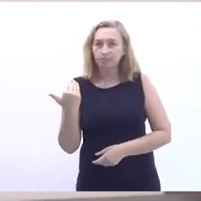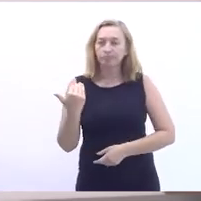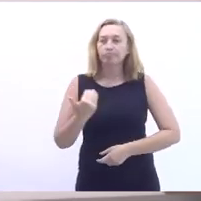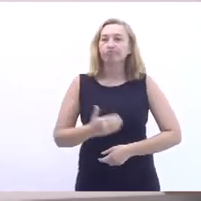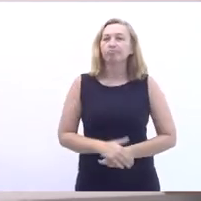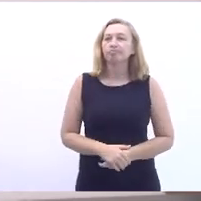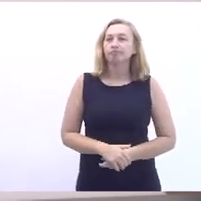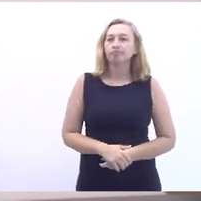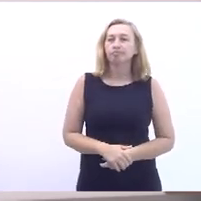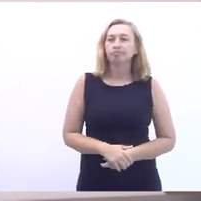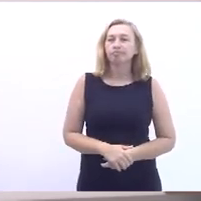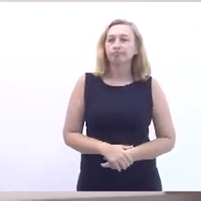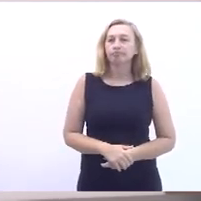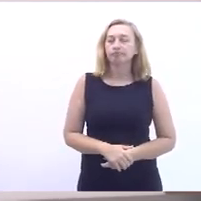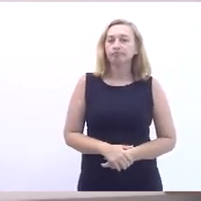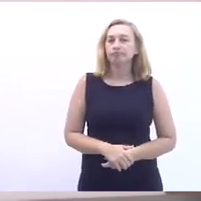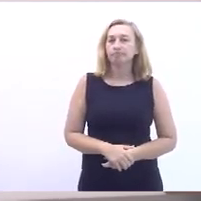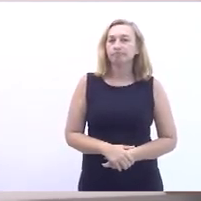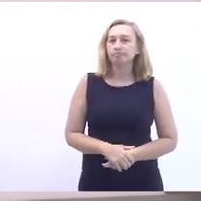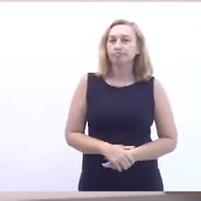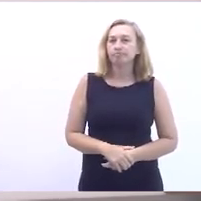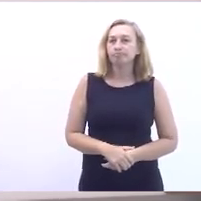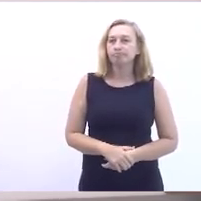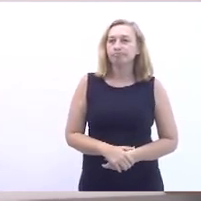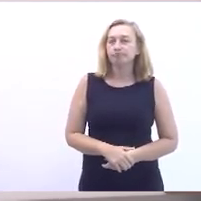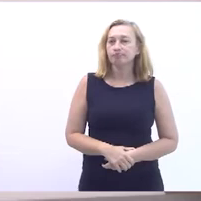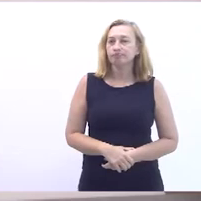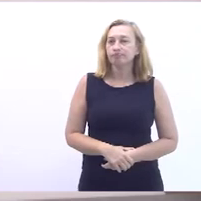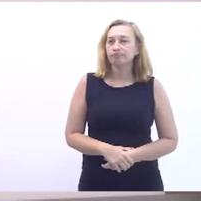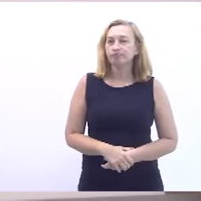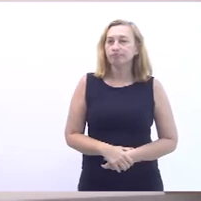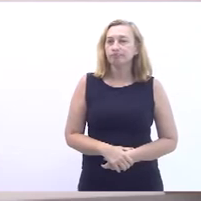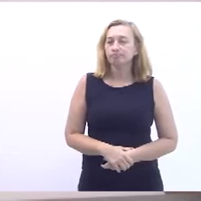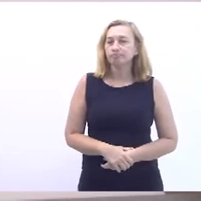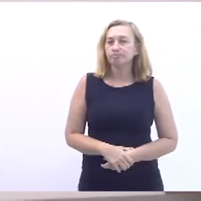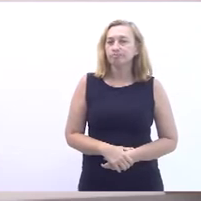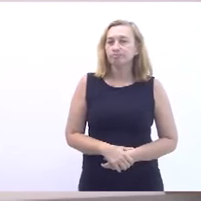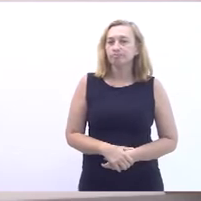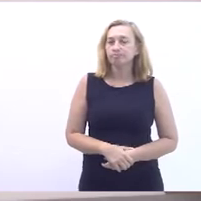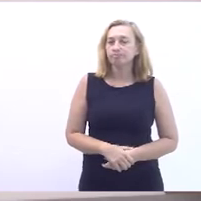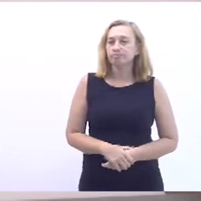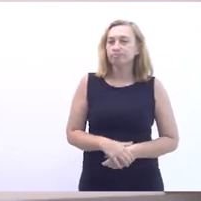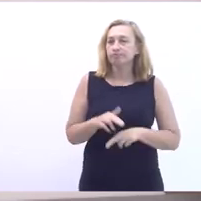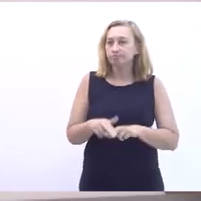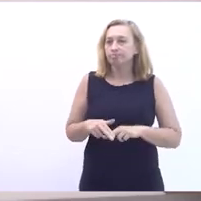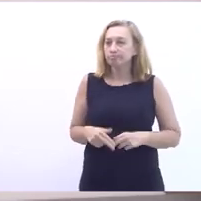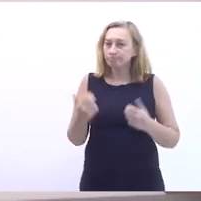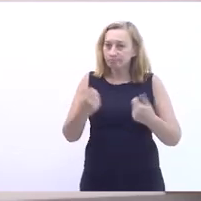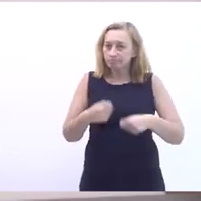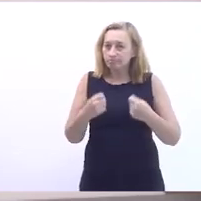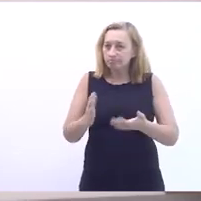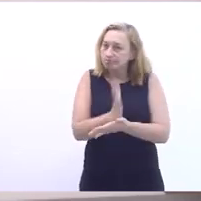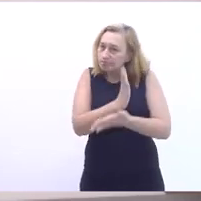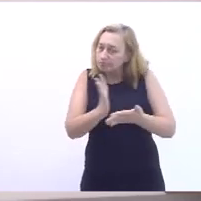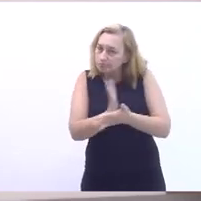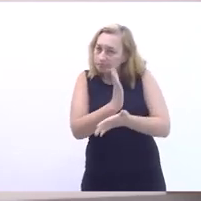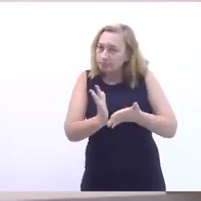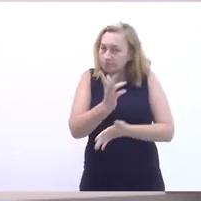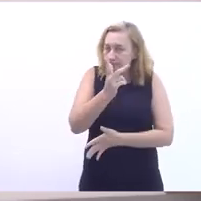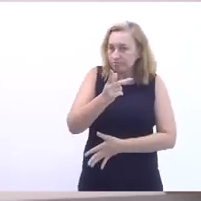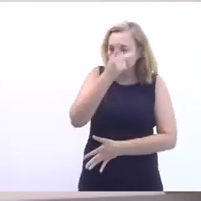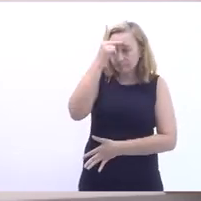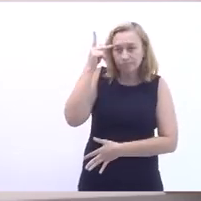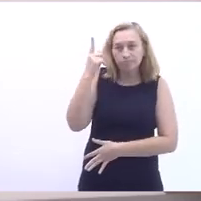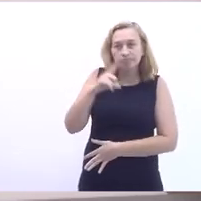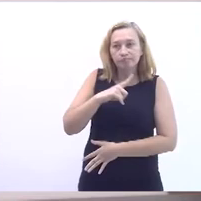terror e por conta de uma uma necessidade de algumas pessoas que elas